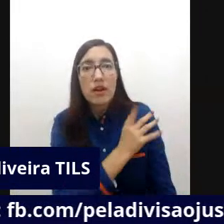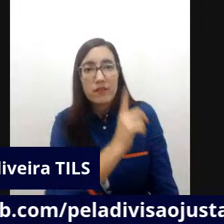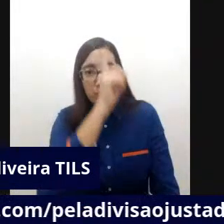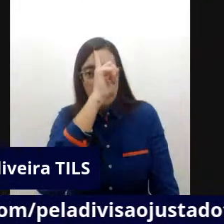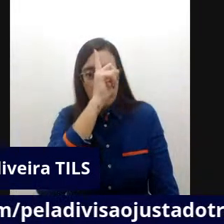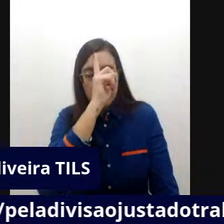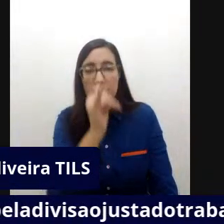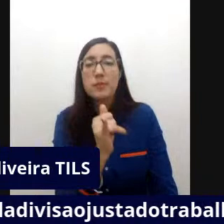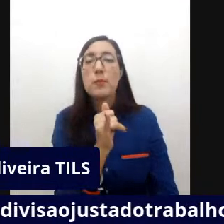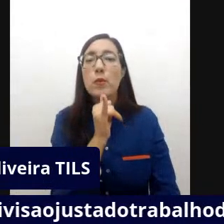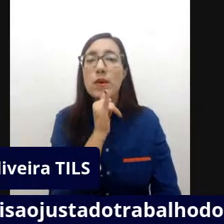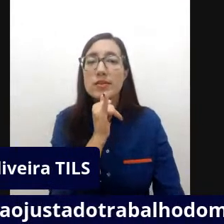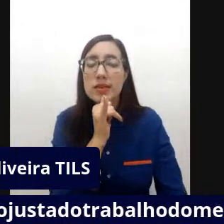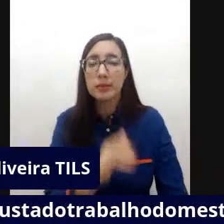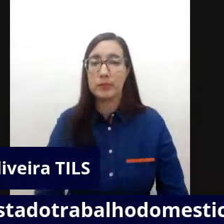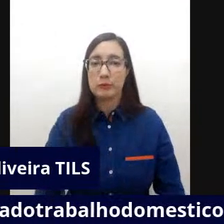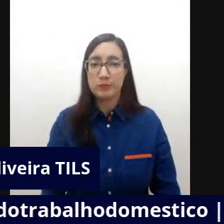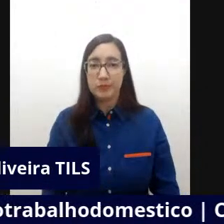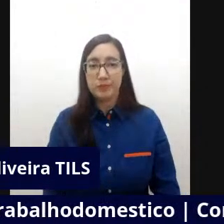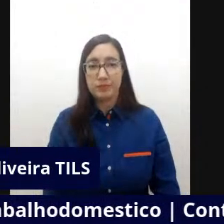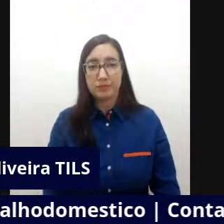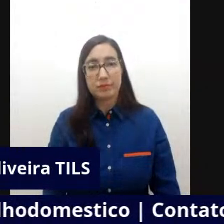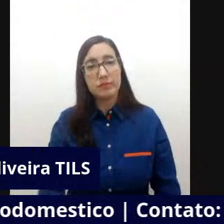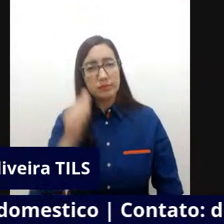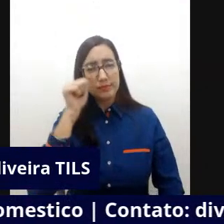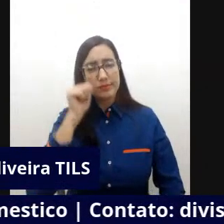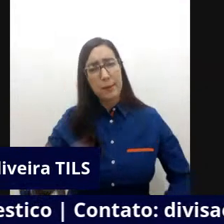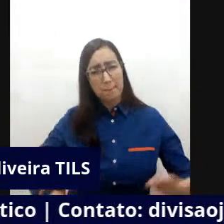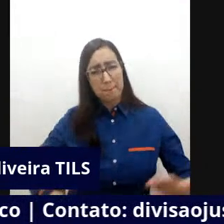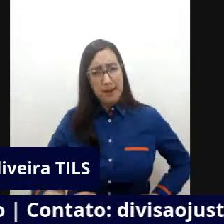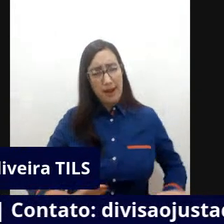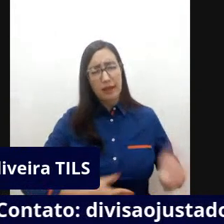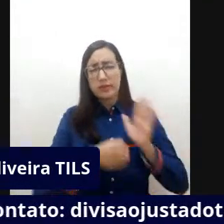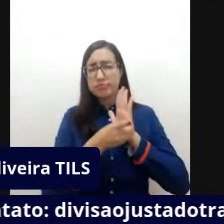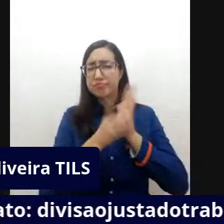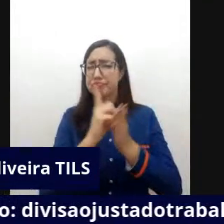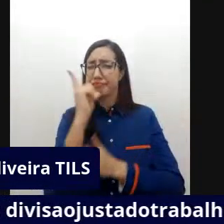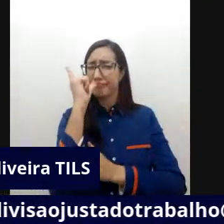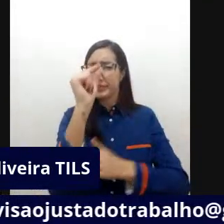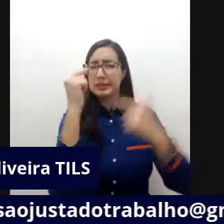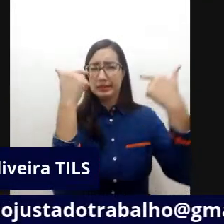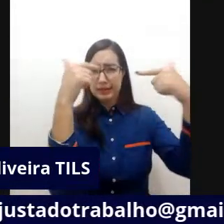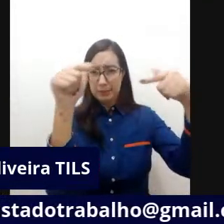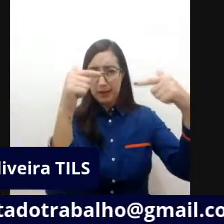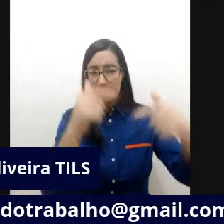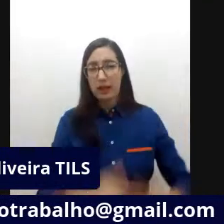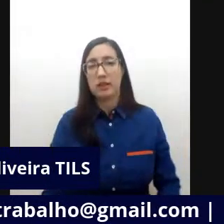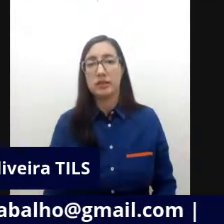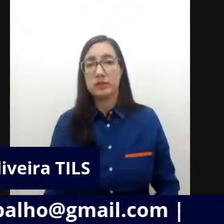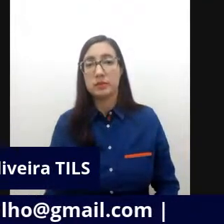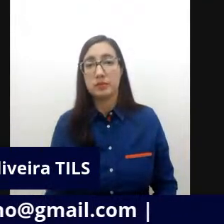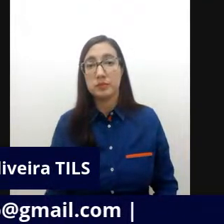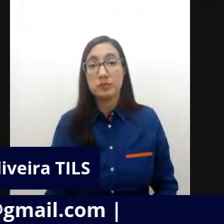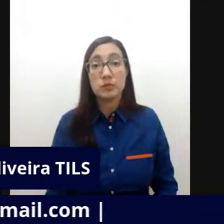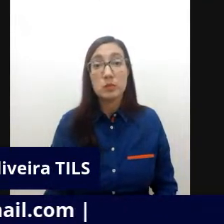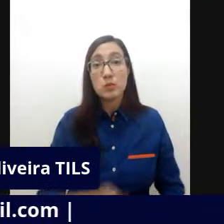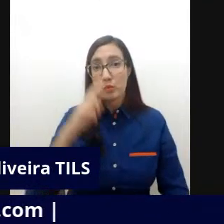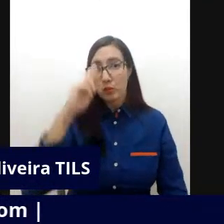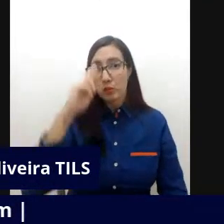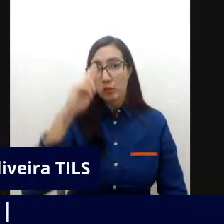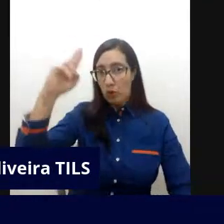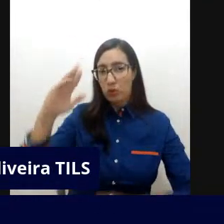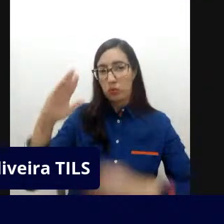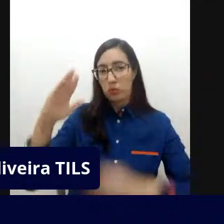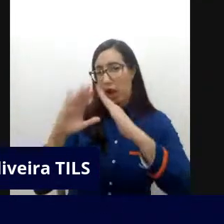trabalhadora doméstica, ou seja, isso já é assédio, né? Assédio moral. Sofre, muitas sofrem violência física, muitas